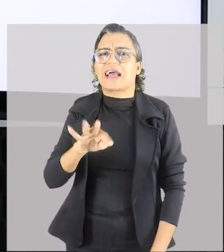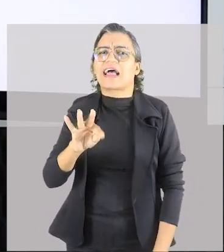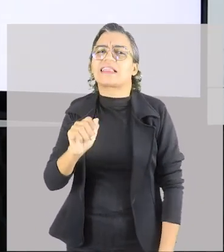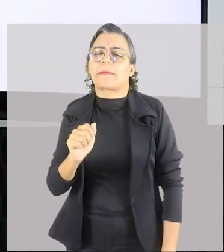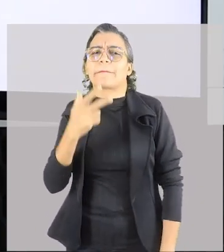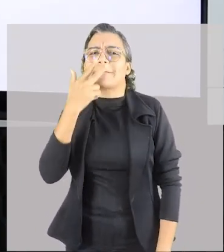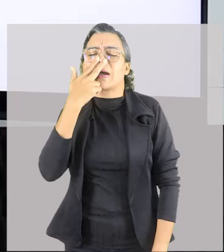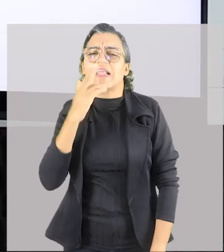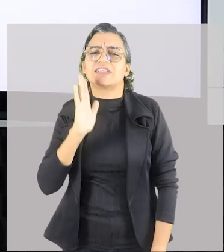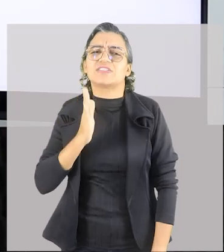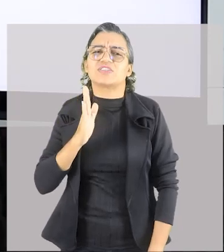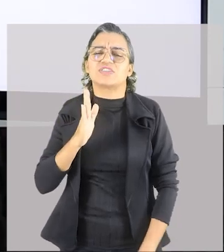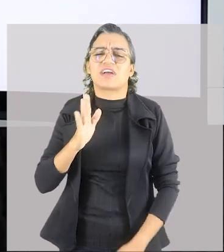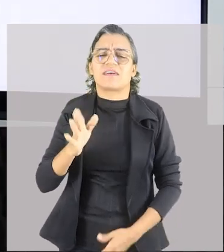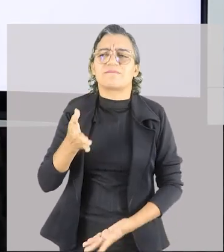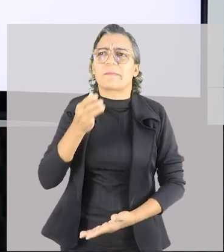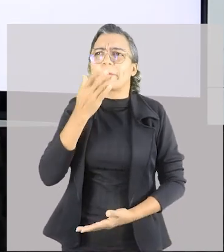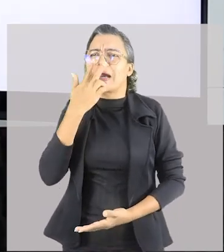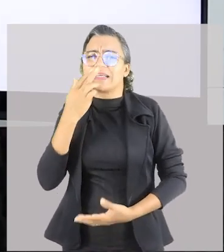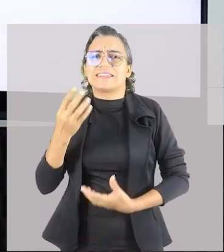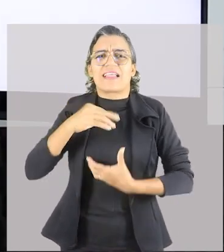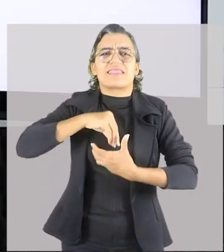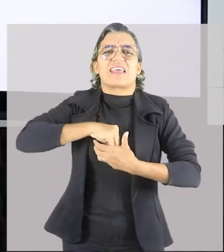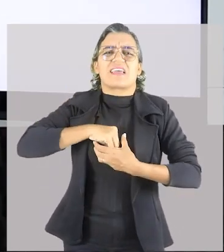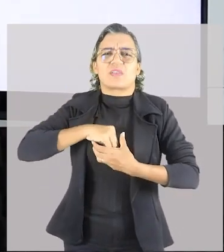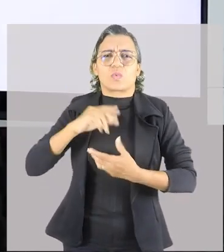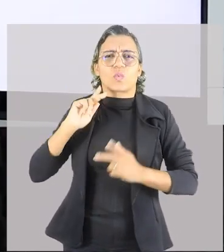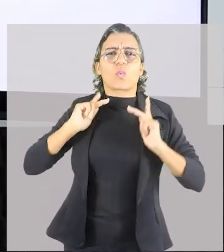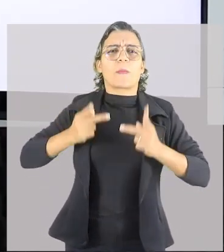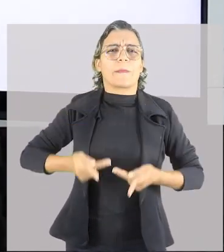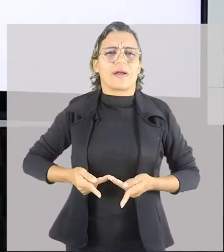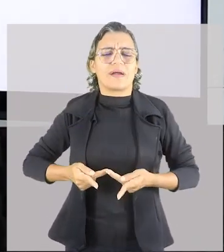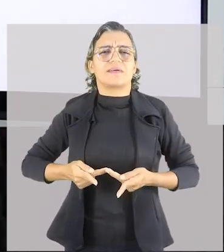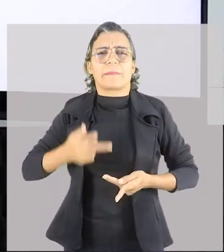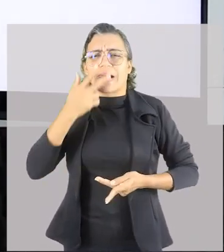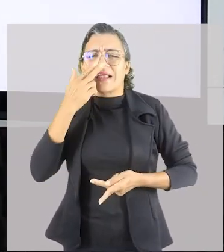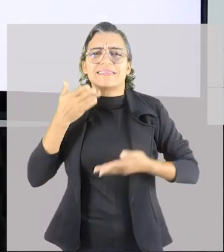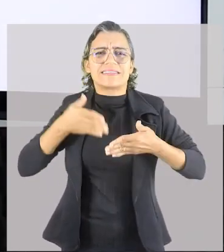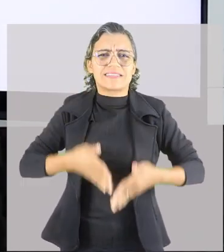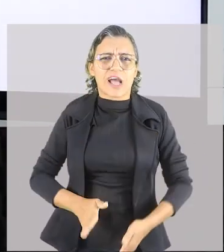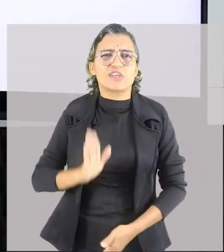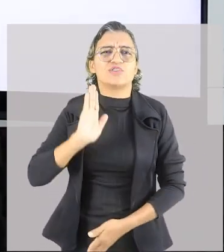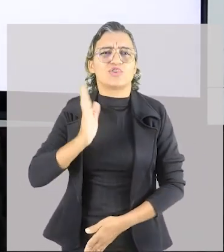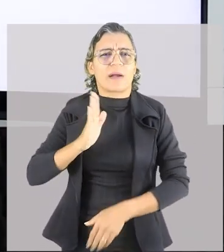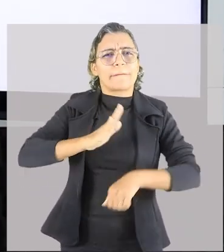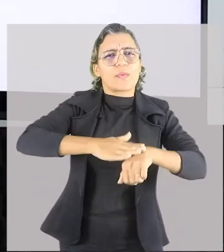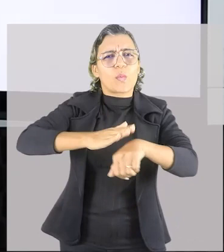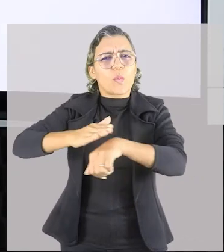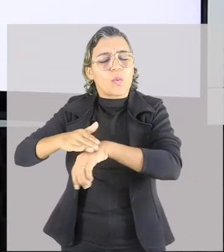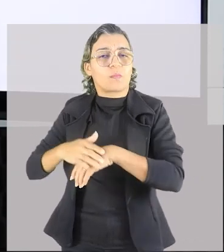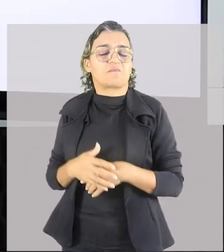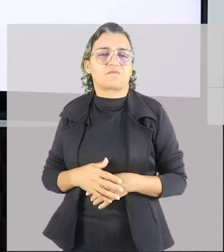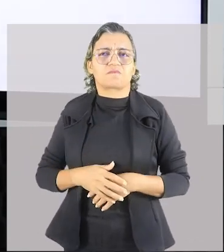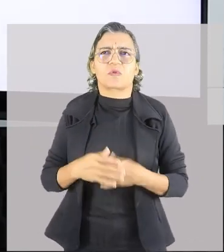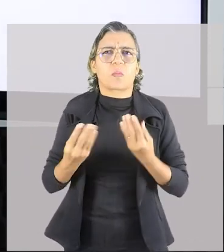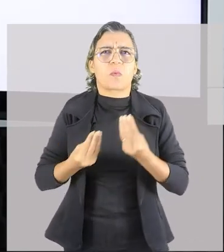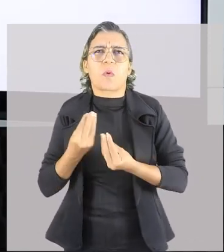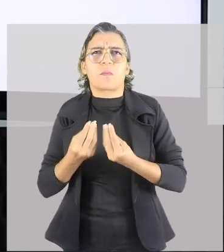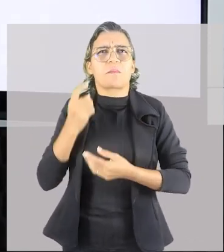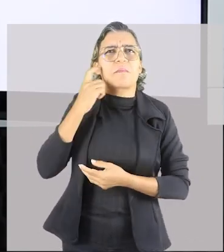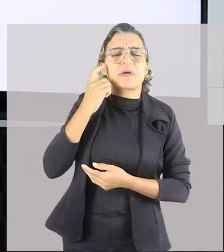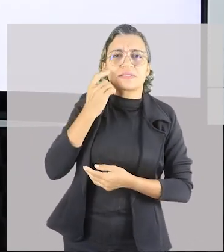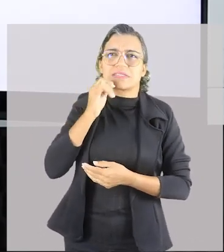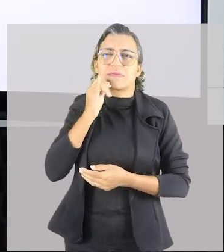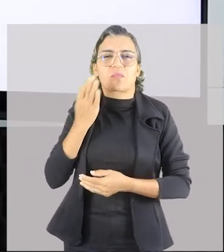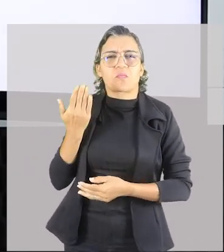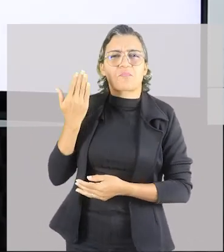vem com o humano, né? Já vem com o homem. Então, por que que se pensa nisso? Porque desde